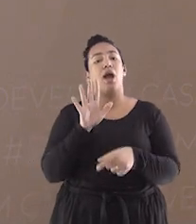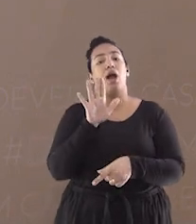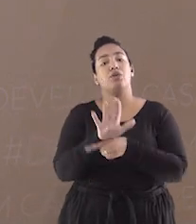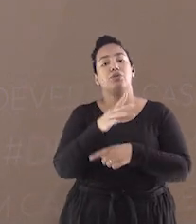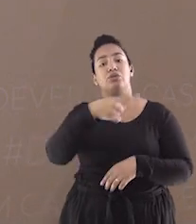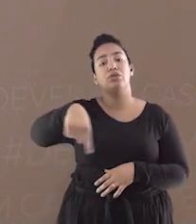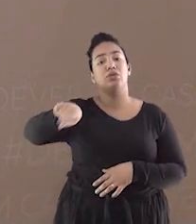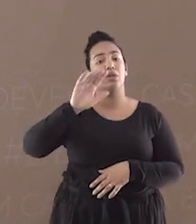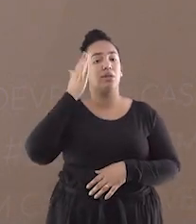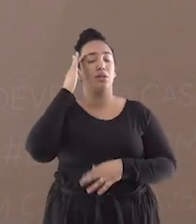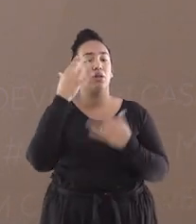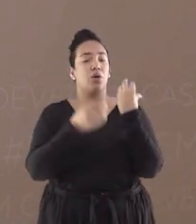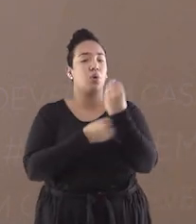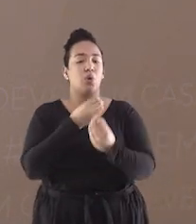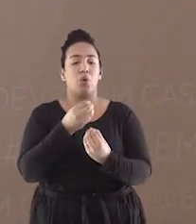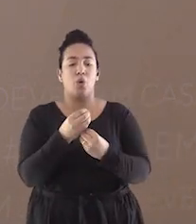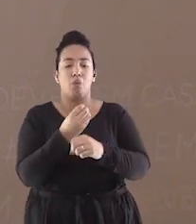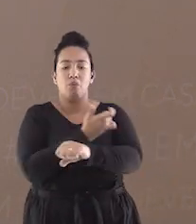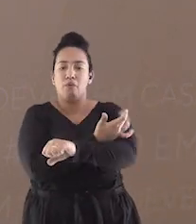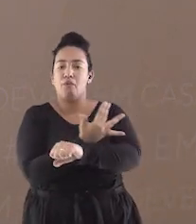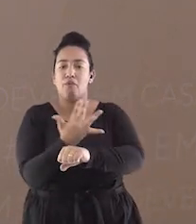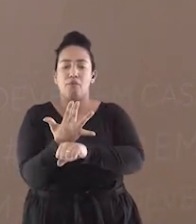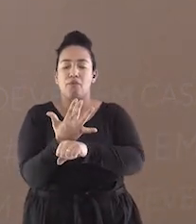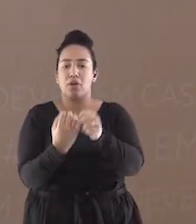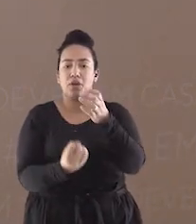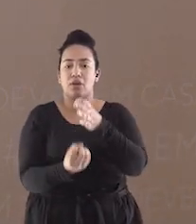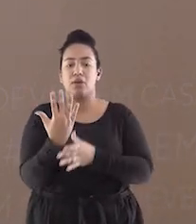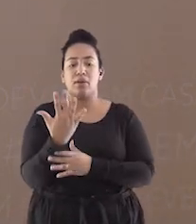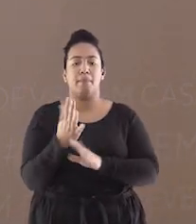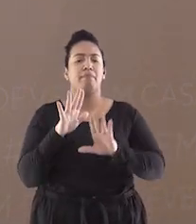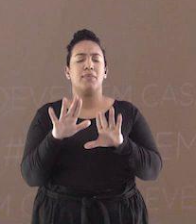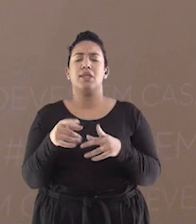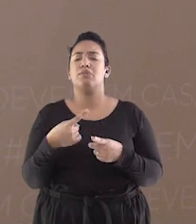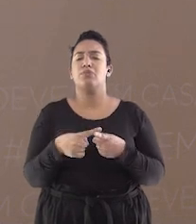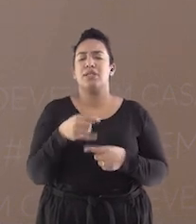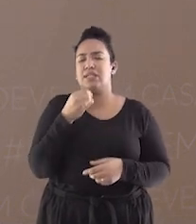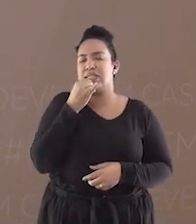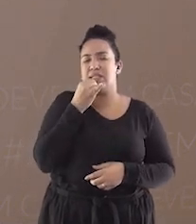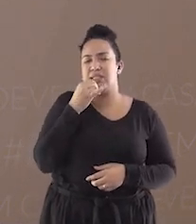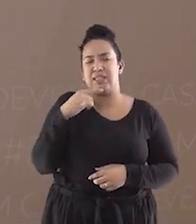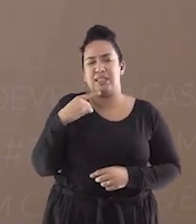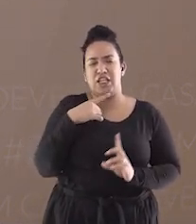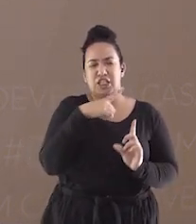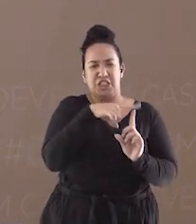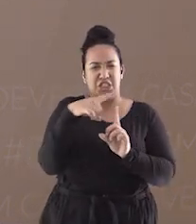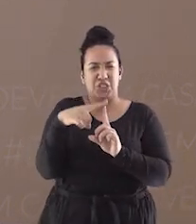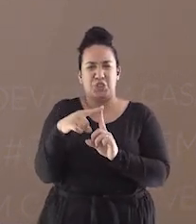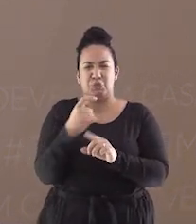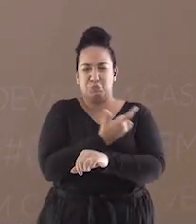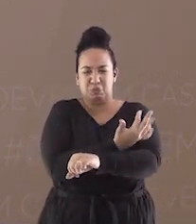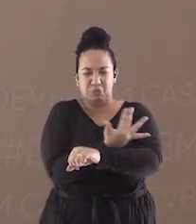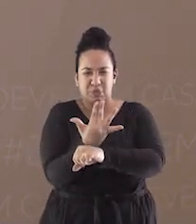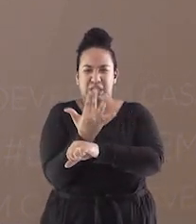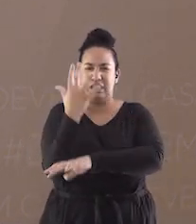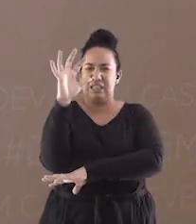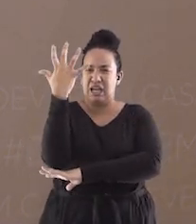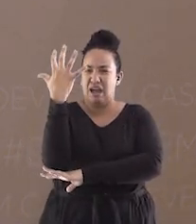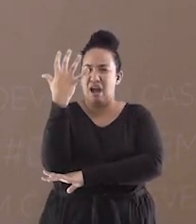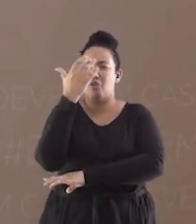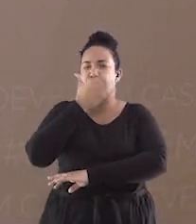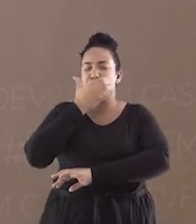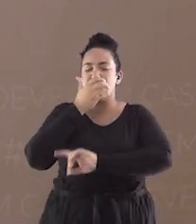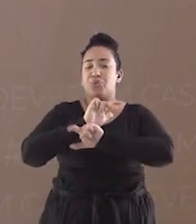formação vegetal. Mas por que há tanta variação nos tipos de plantas, árvores e frutos? Alguns